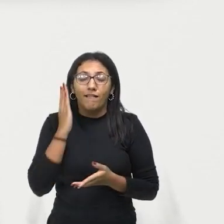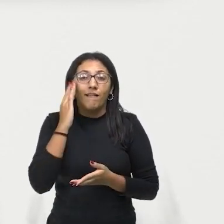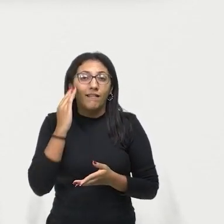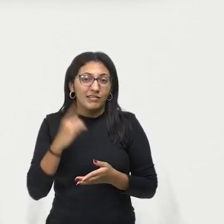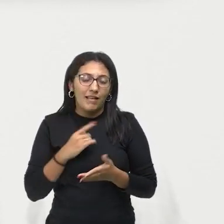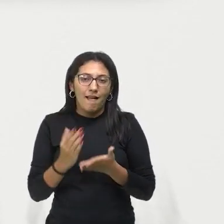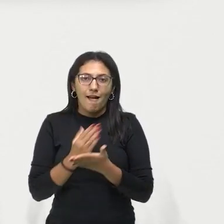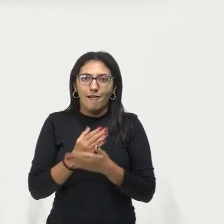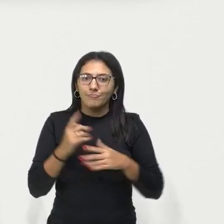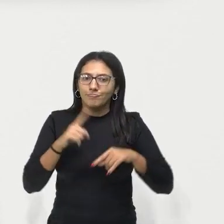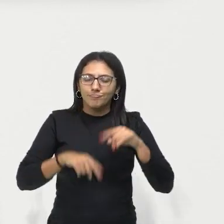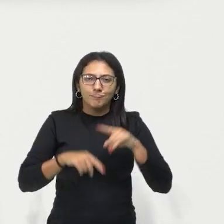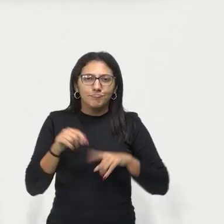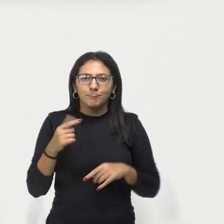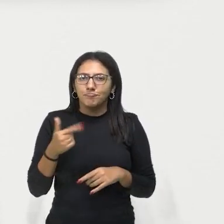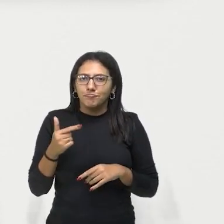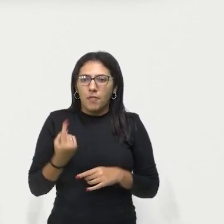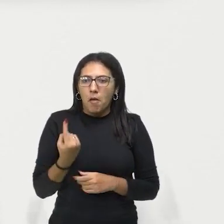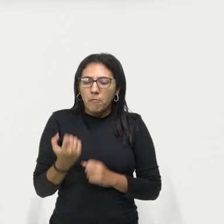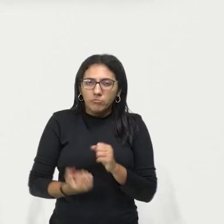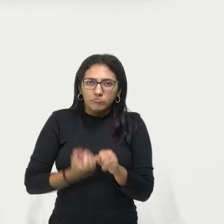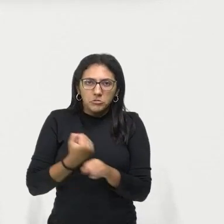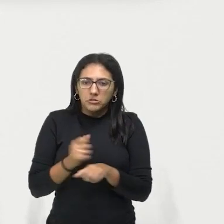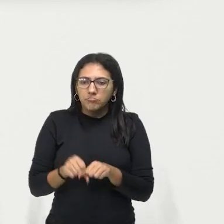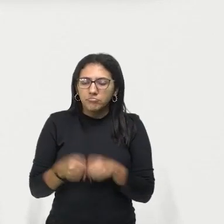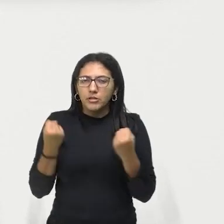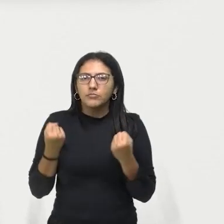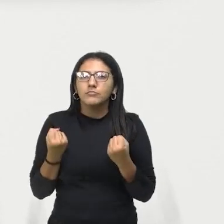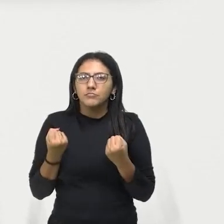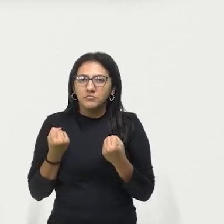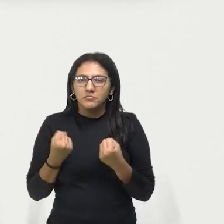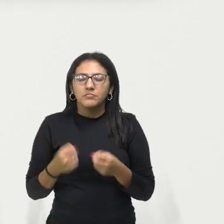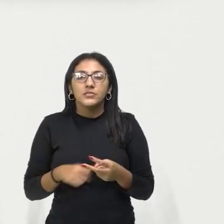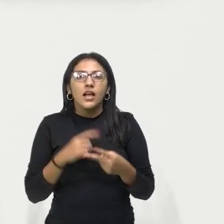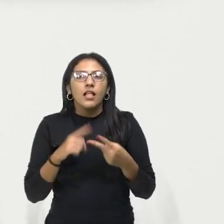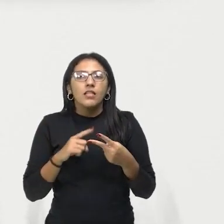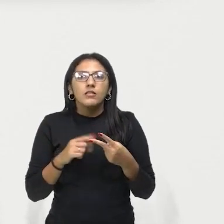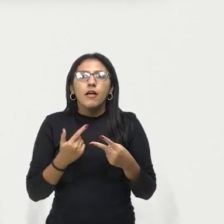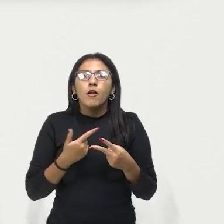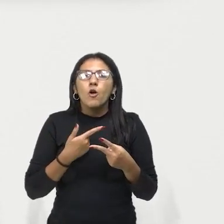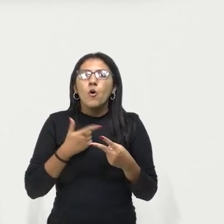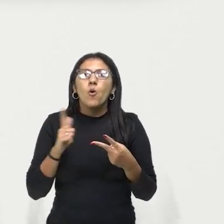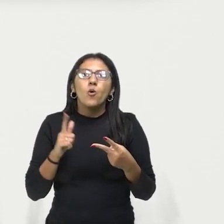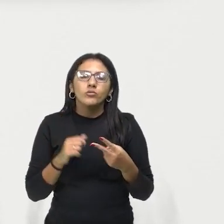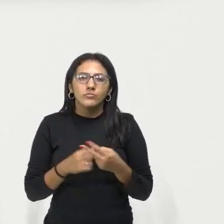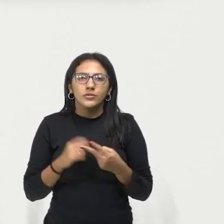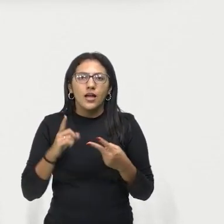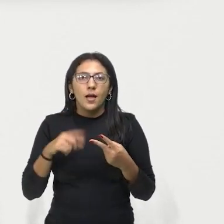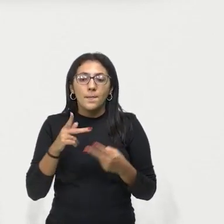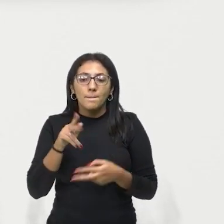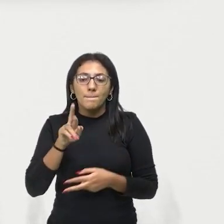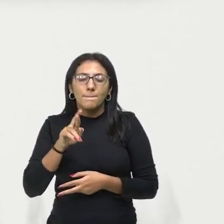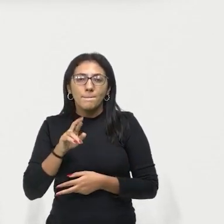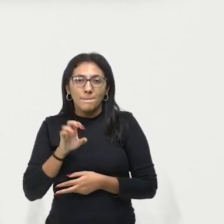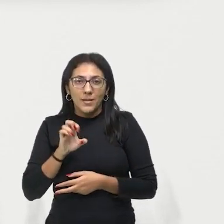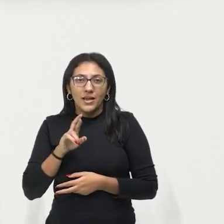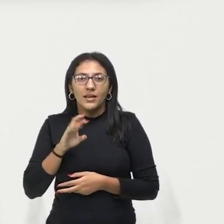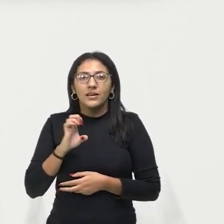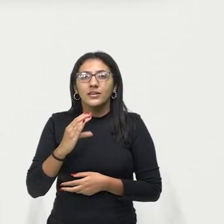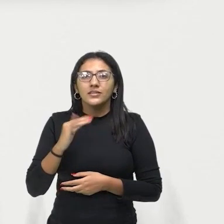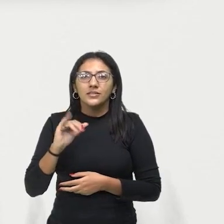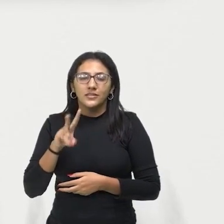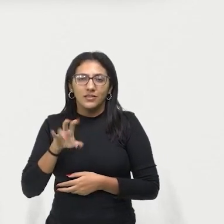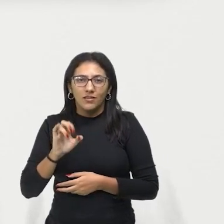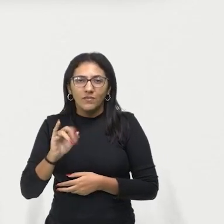Então que eles possam ser utilizados por longo tempo. Infelizmente tem alguns produtos que você compra que não passa às vezes nem um ano utilizando. Mas tem